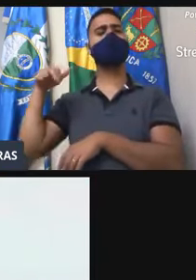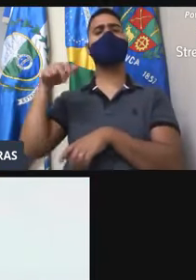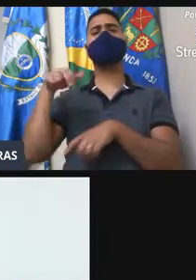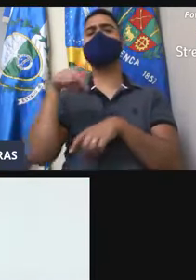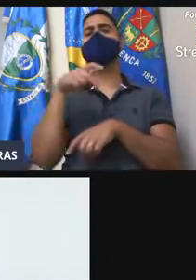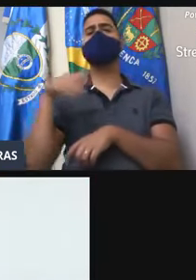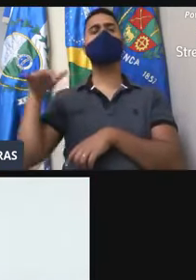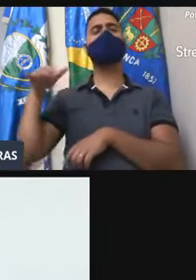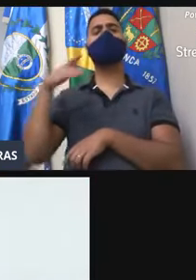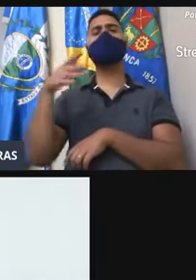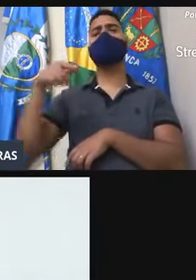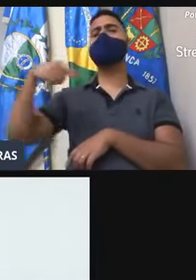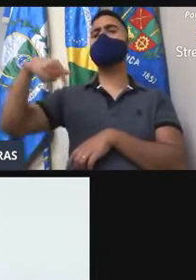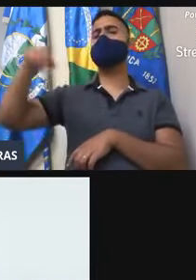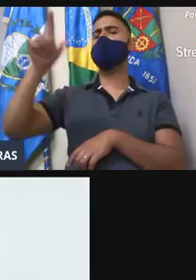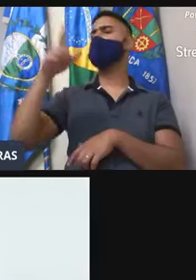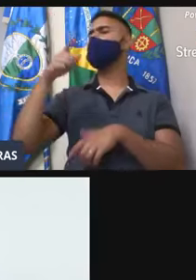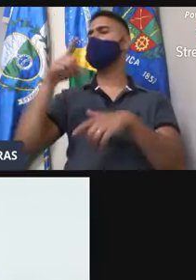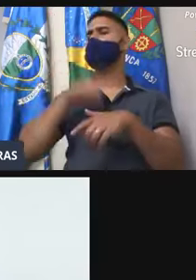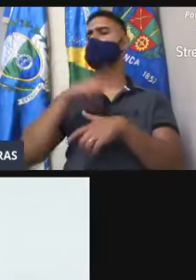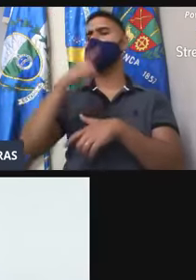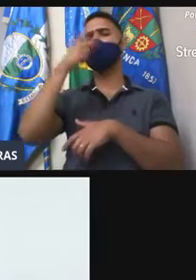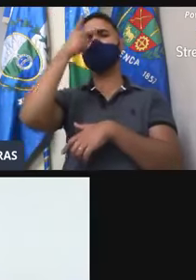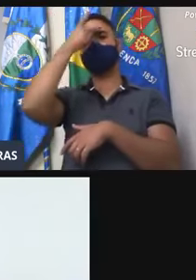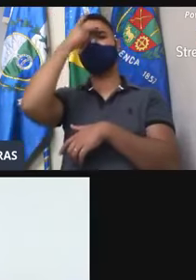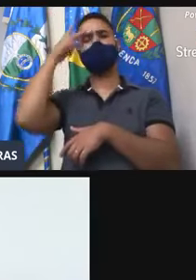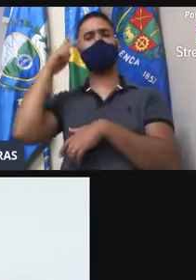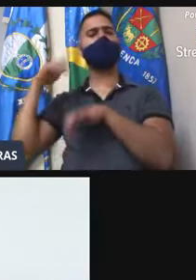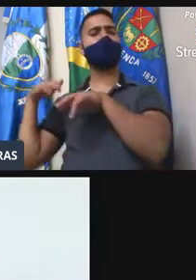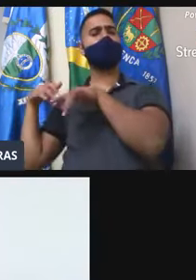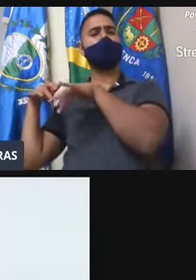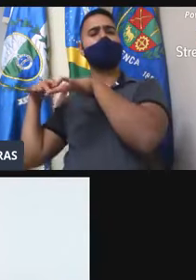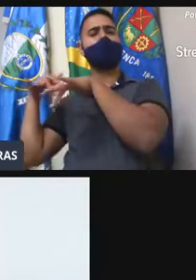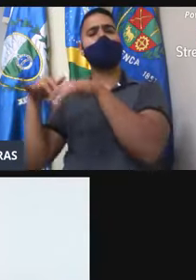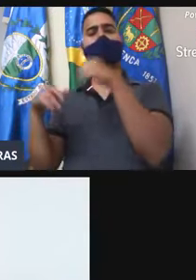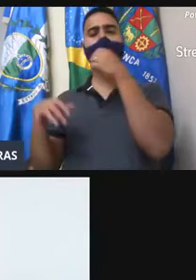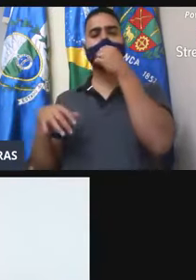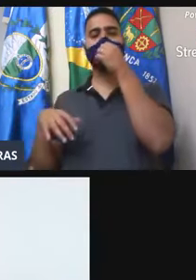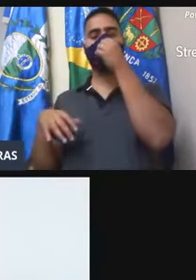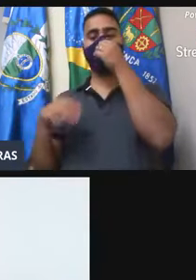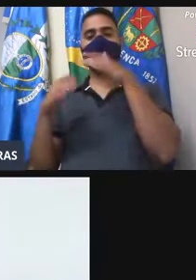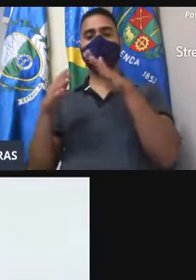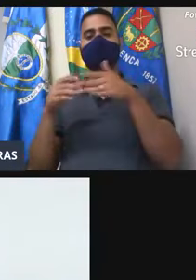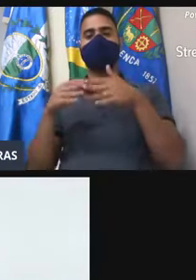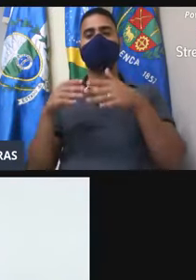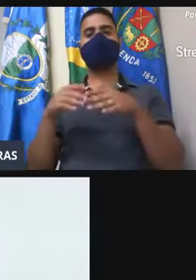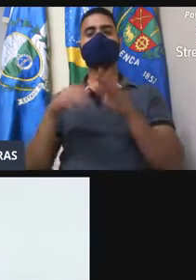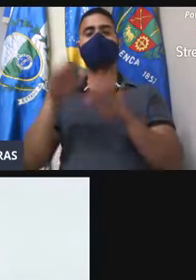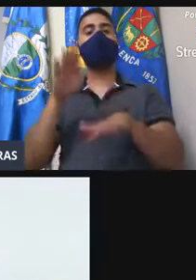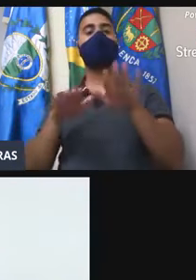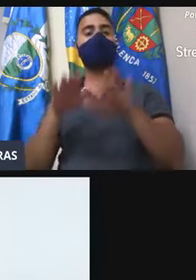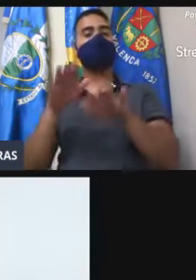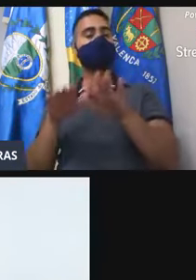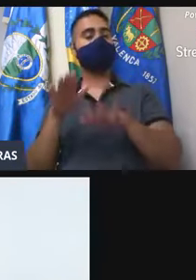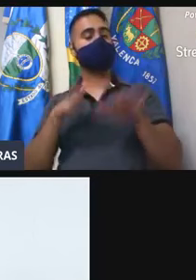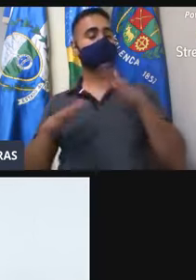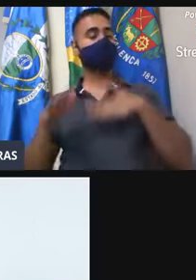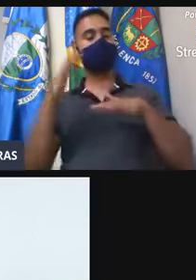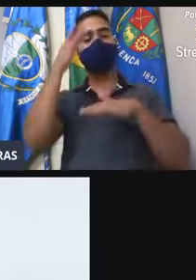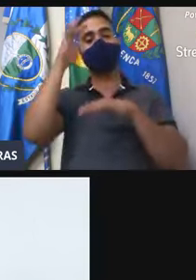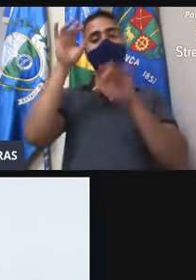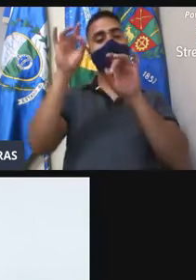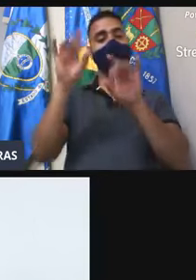depois iam para a Serra da Beleza, então tem muita gente transitando. Então é pedir um cuidado especial. O Distrito de Conservatório, por ser essencialmente